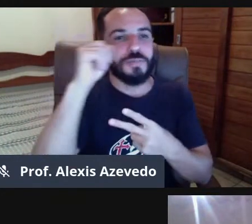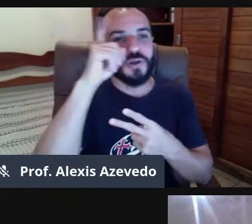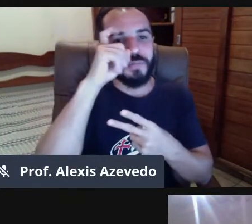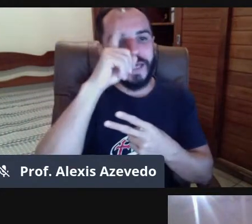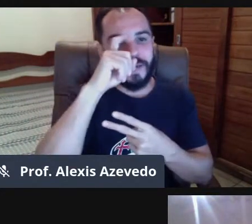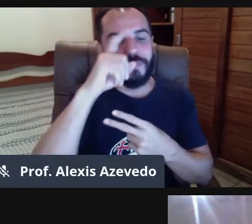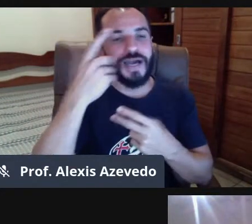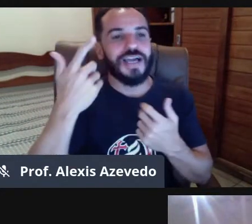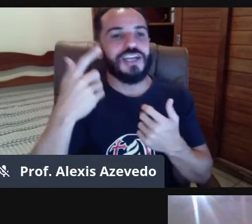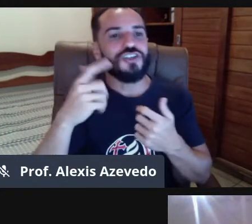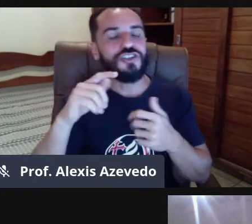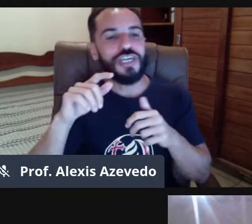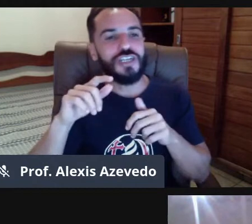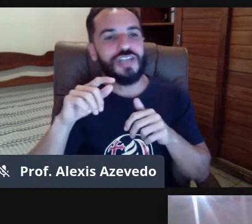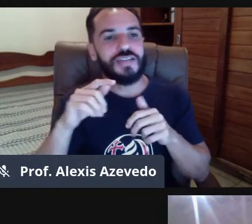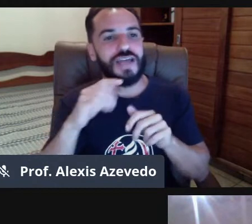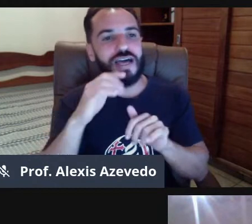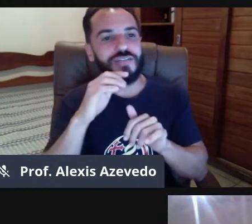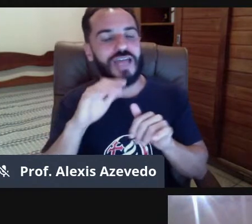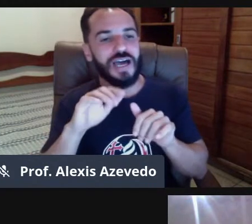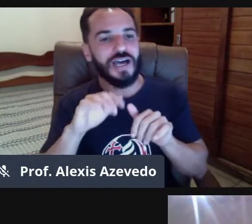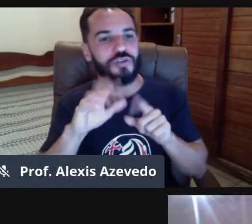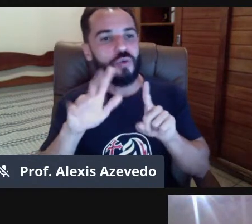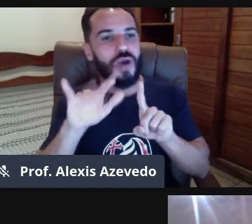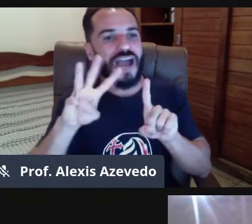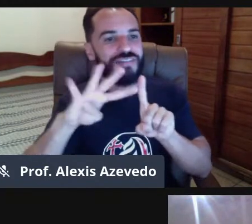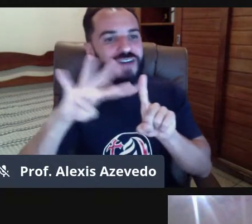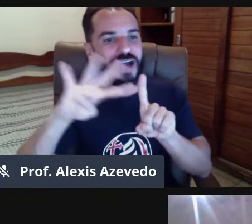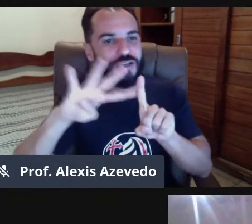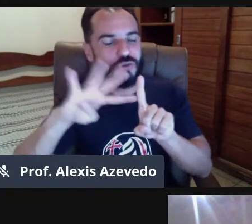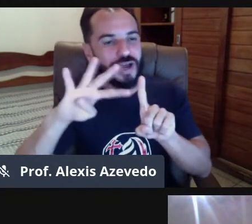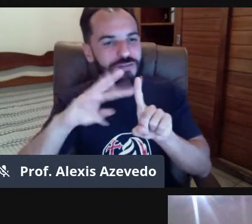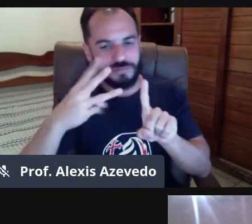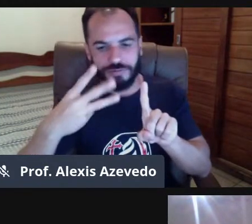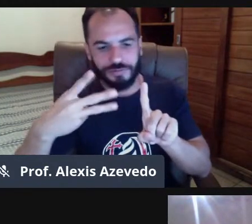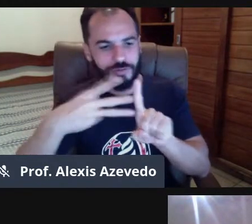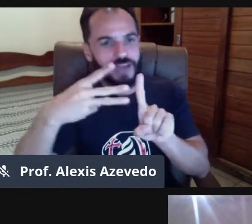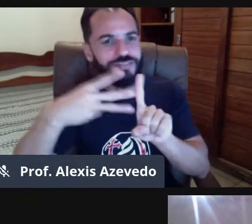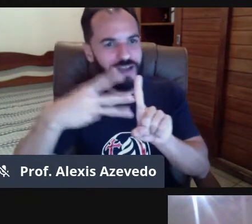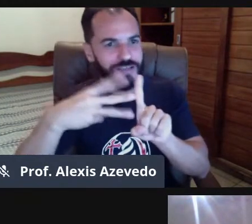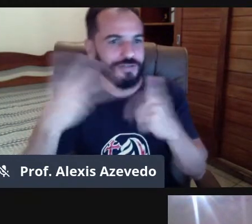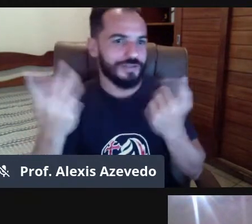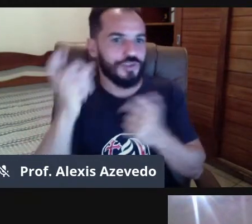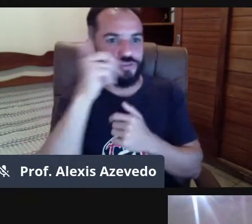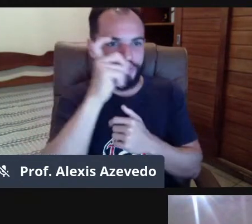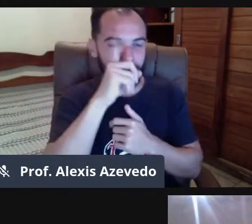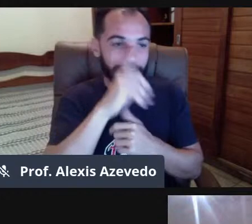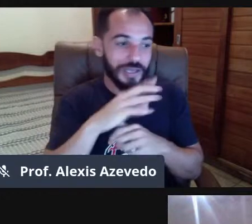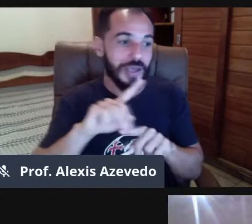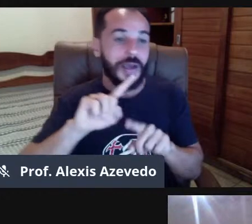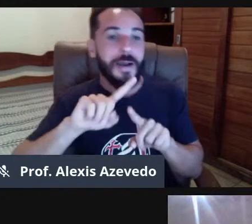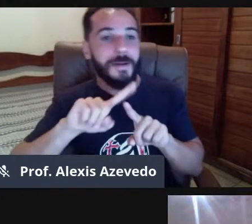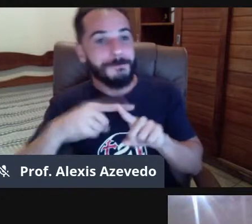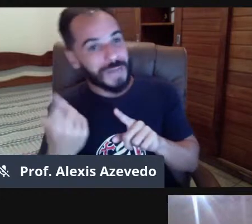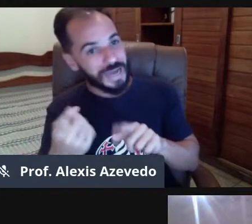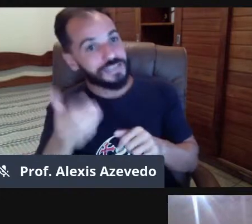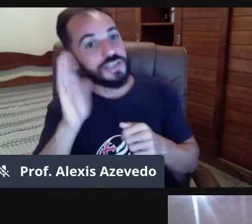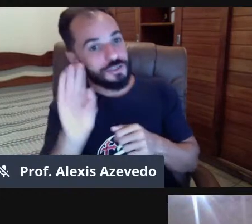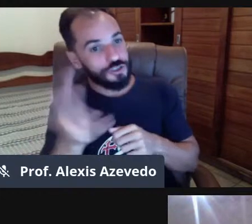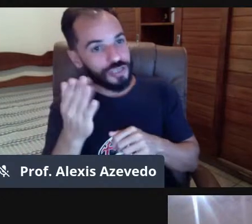da UENG. Então, esses imprevistos acontecem, ainda bem que já tínhamos lançado todo